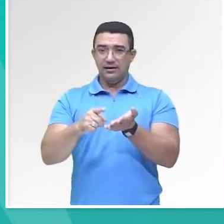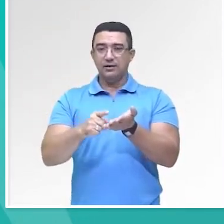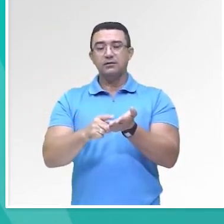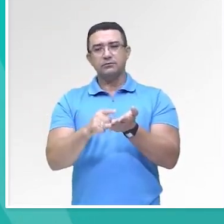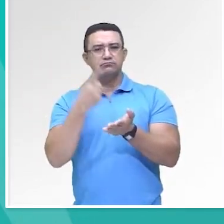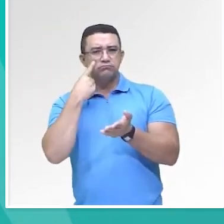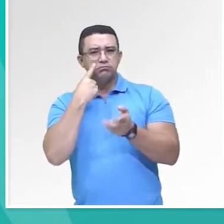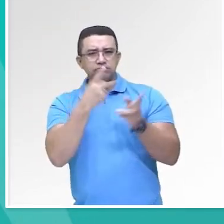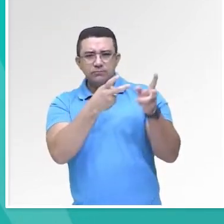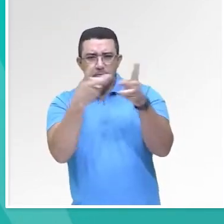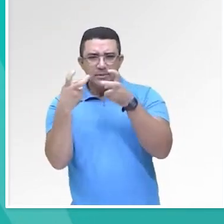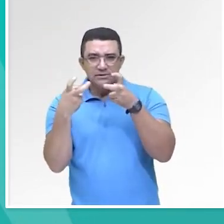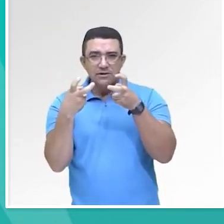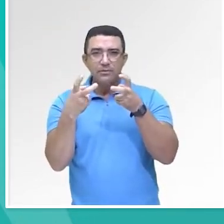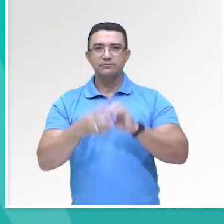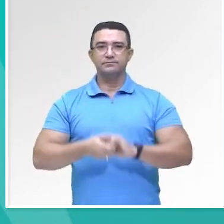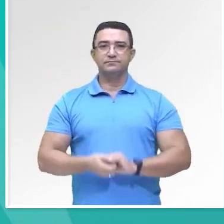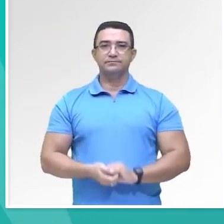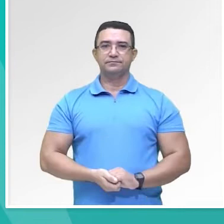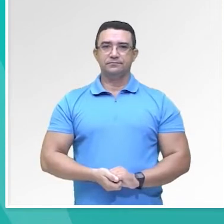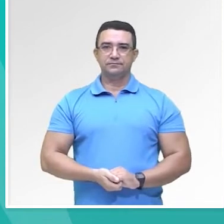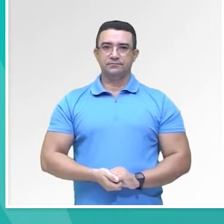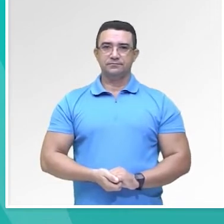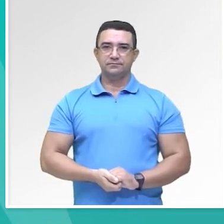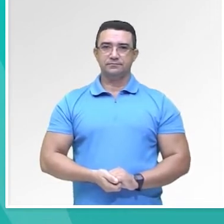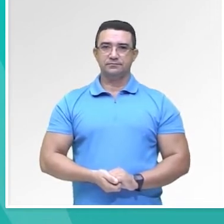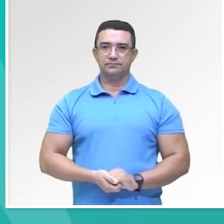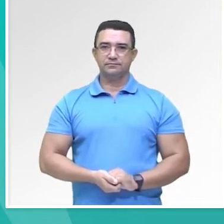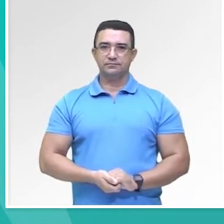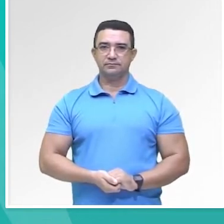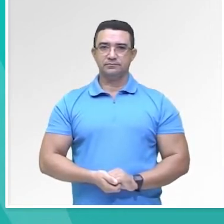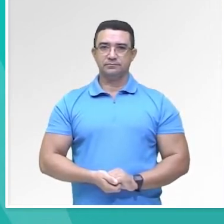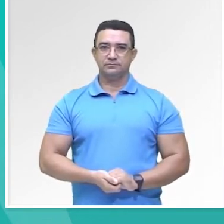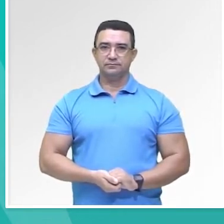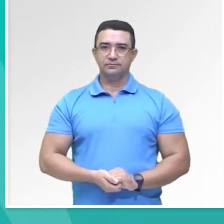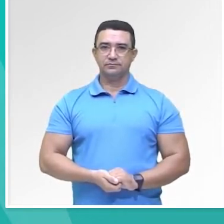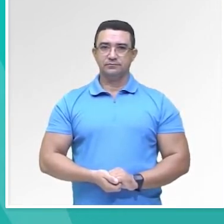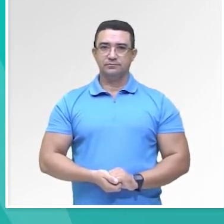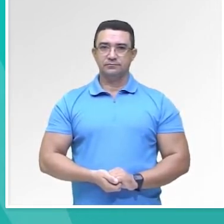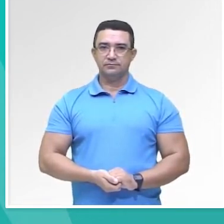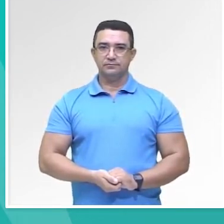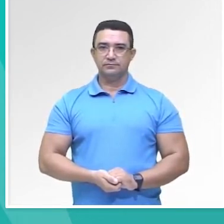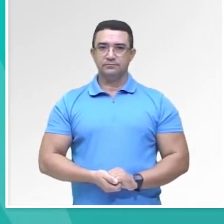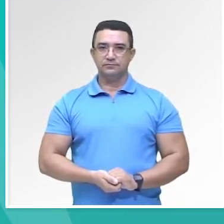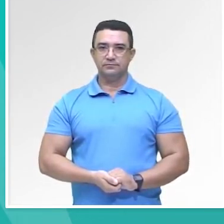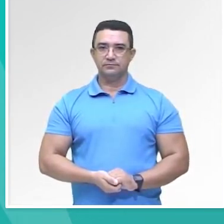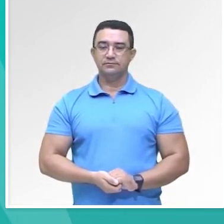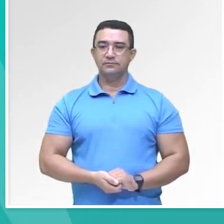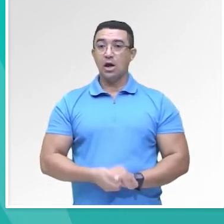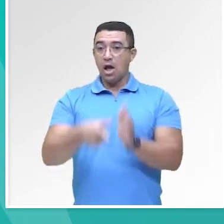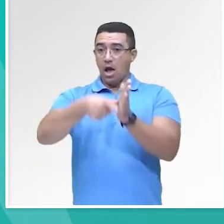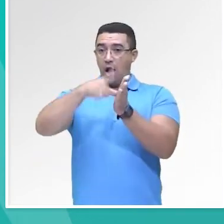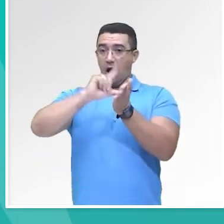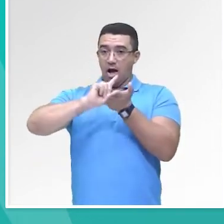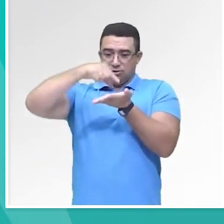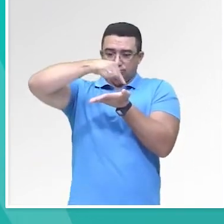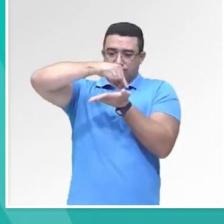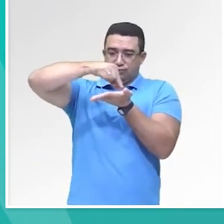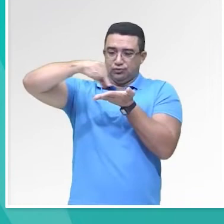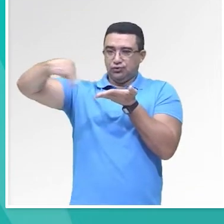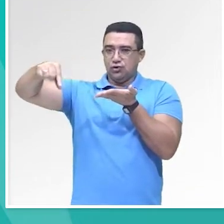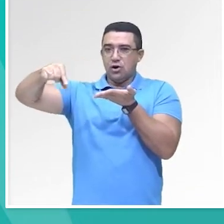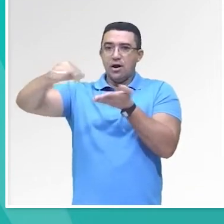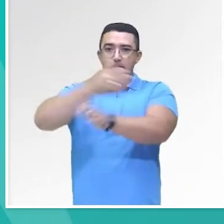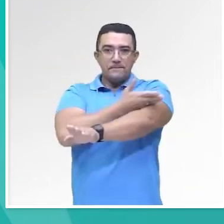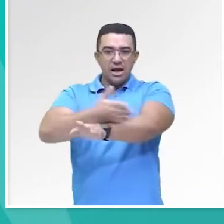no salto triplo, observem. Ele também ganha um impulso, mas, ó, tem uma pegada diferente, tem